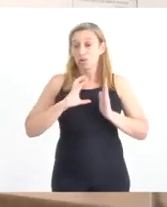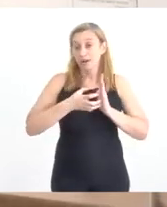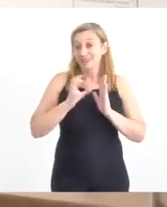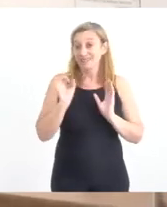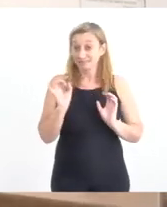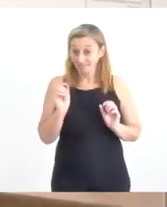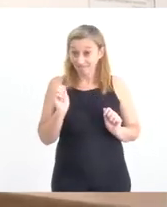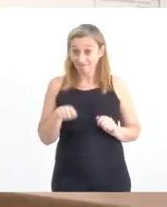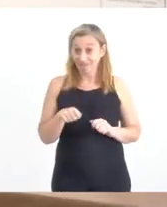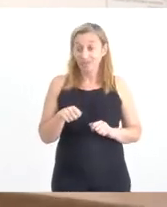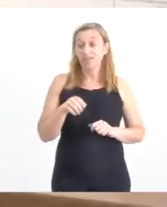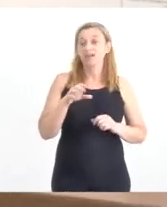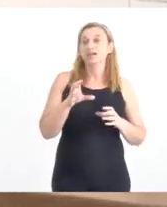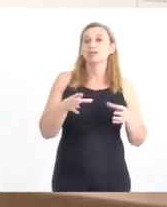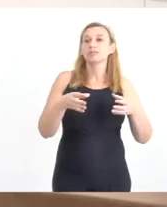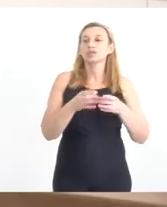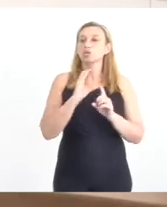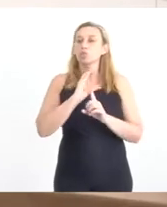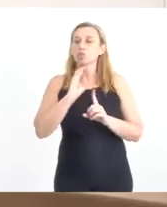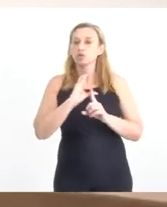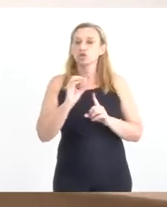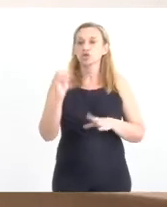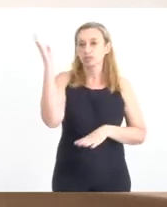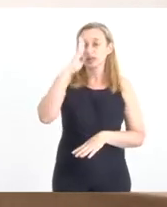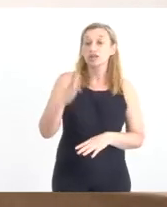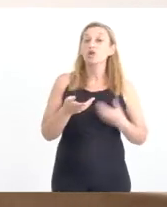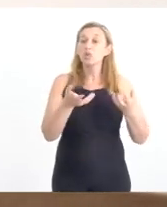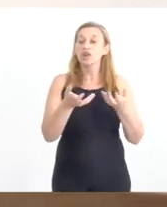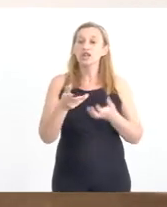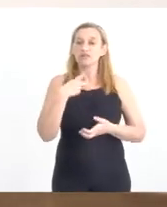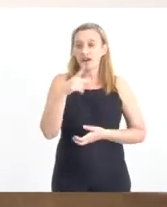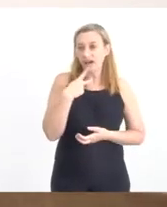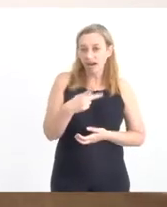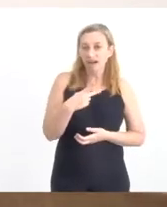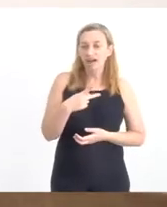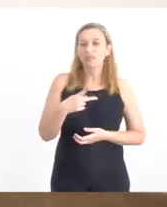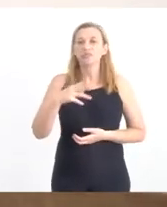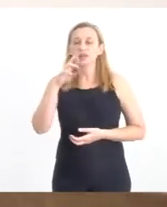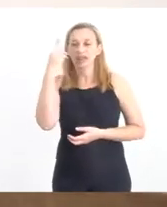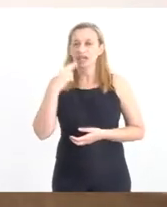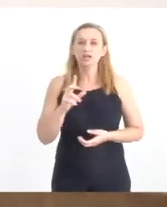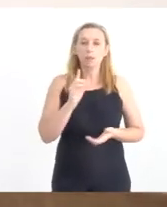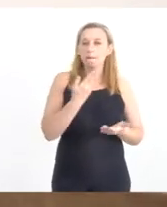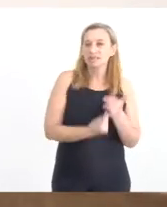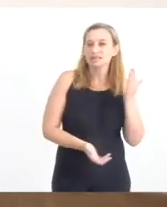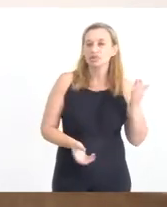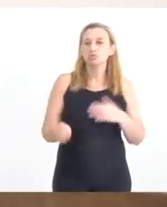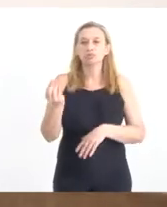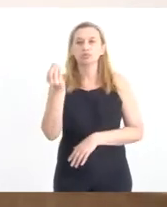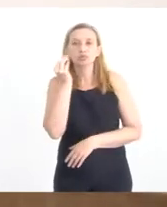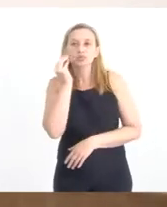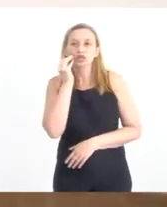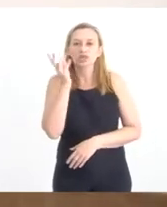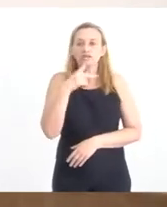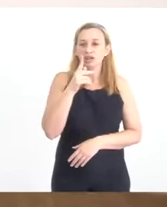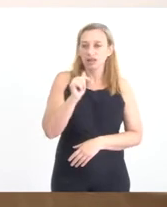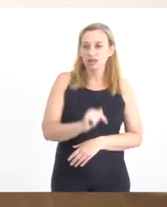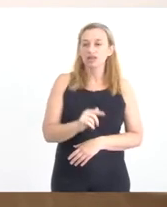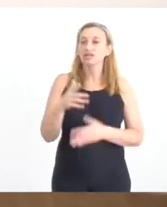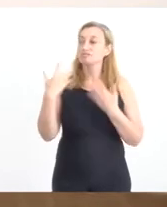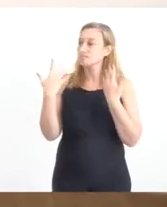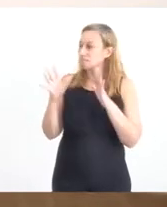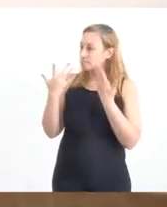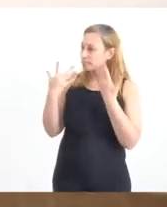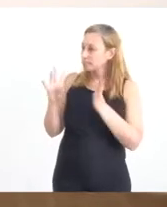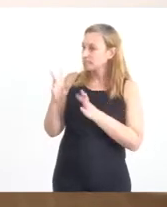partido né Partido Comunista do Brasil mas eu queria dizer Renata não perder a oportunidade de estar aqui de saudar